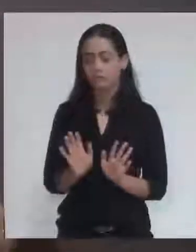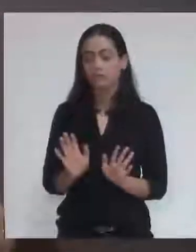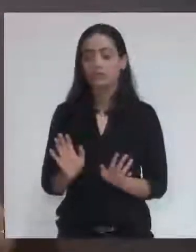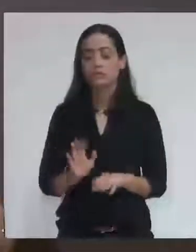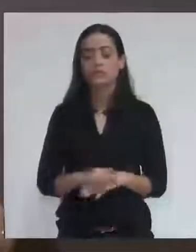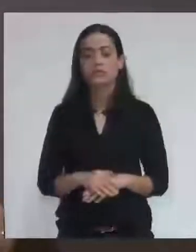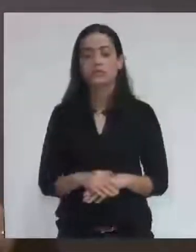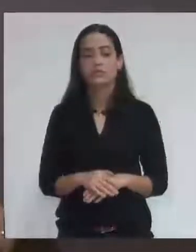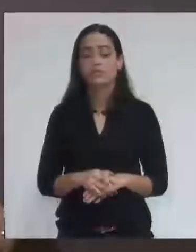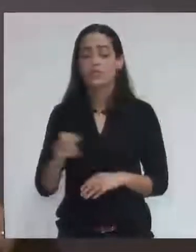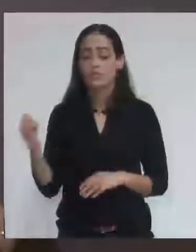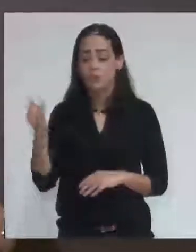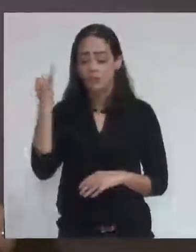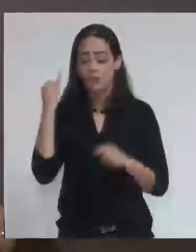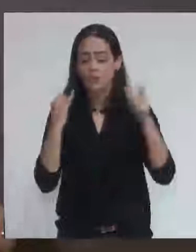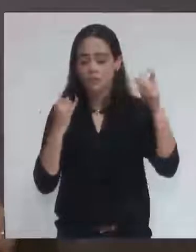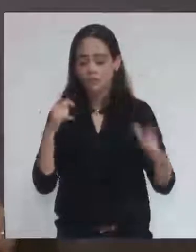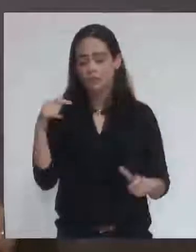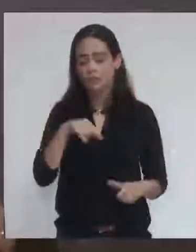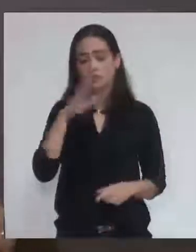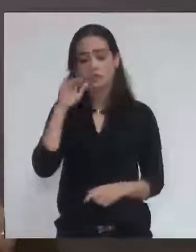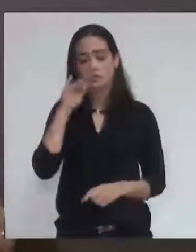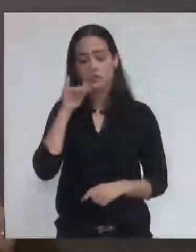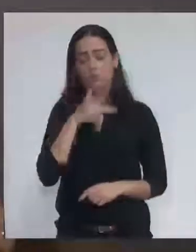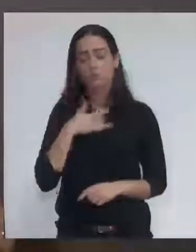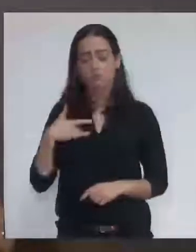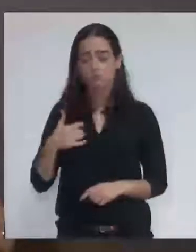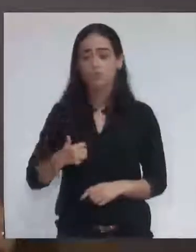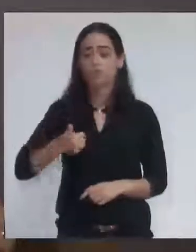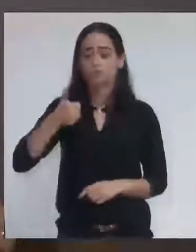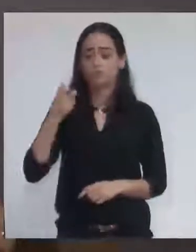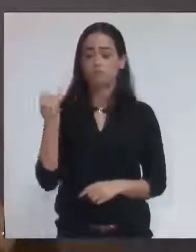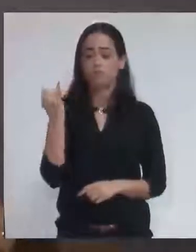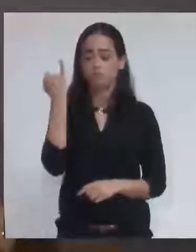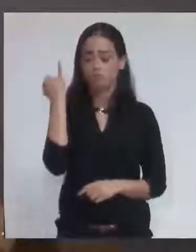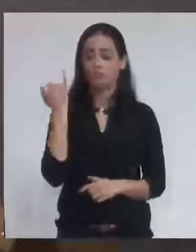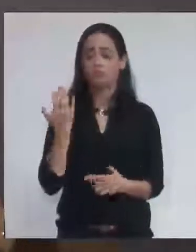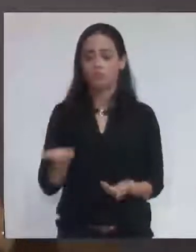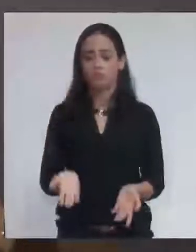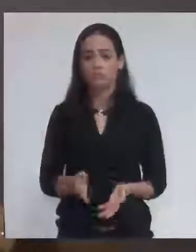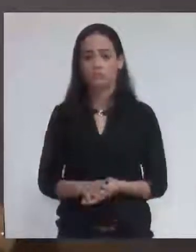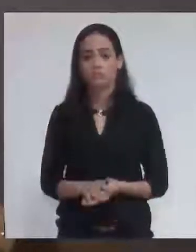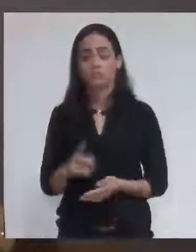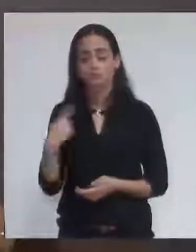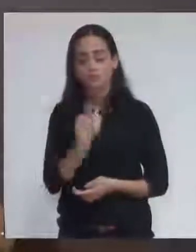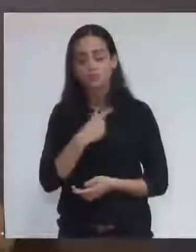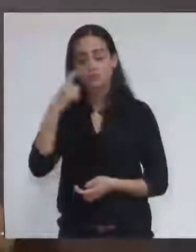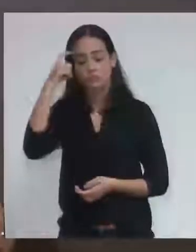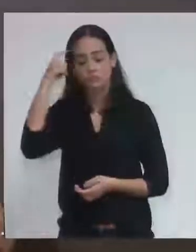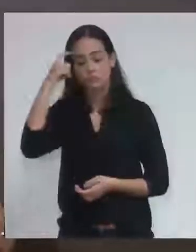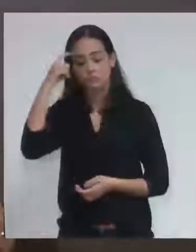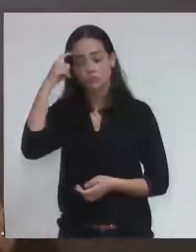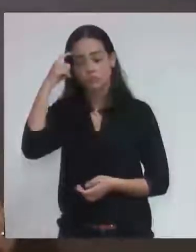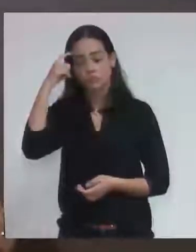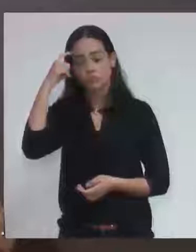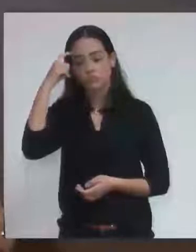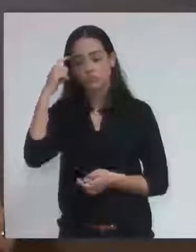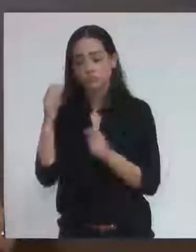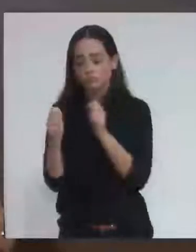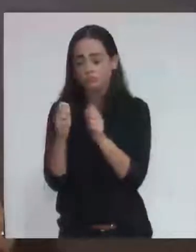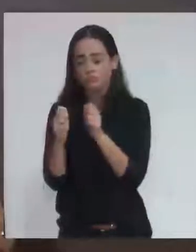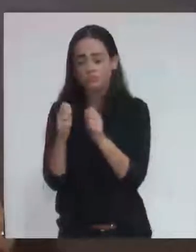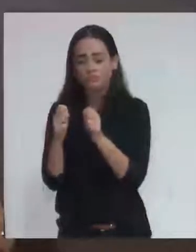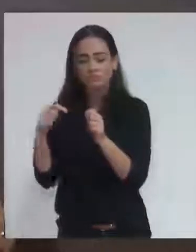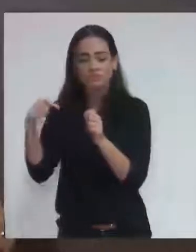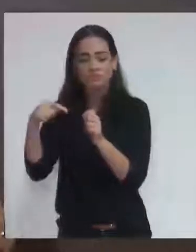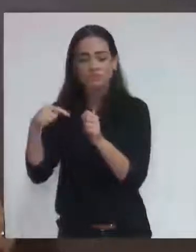é o funcionário, tá bem, não é? A gente sabe que a verdade aparece. E aí, quando eu estou falando de uma economia que é covarde, é porque o próprio Poder